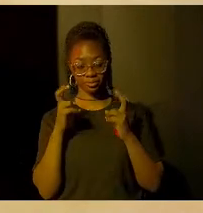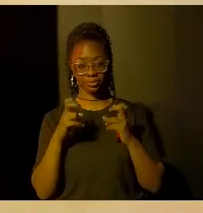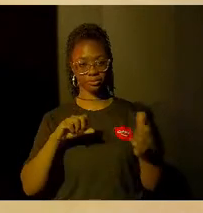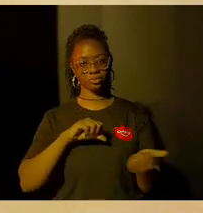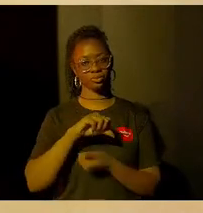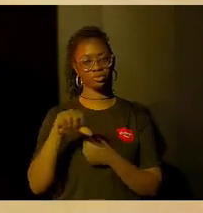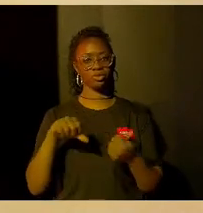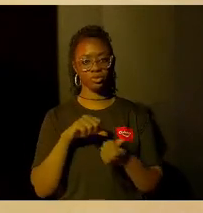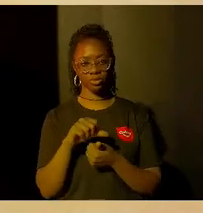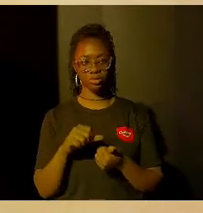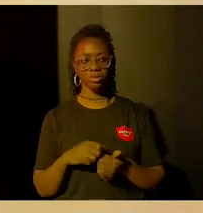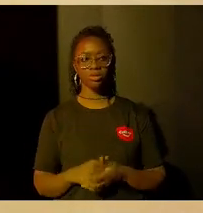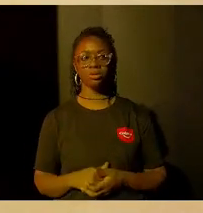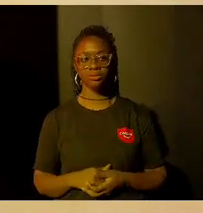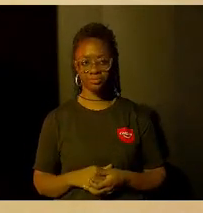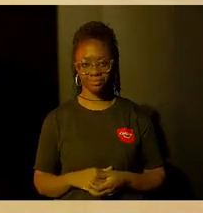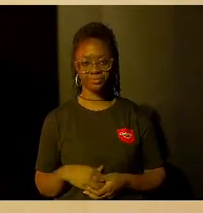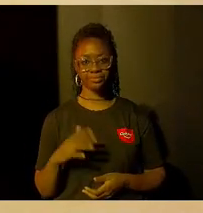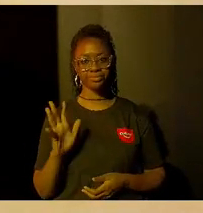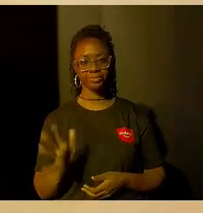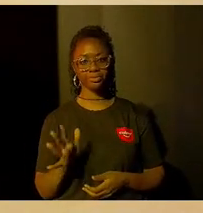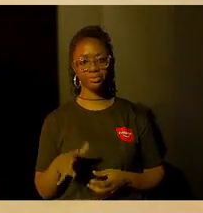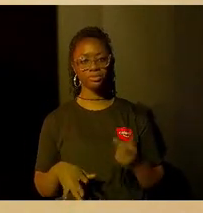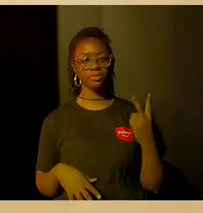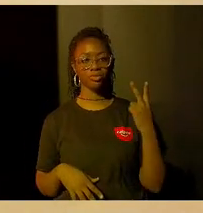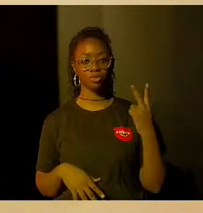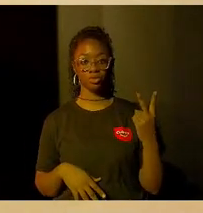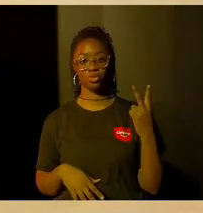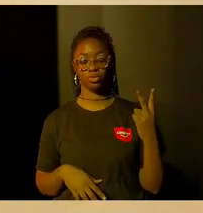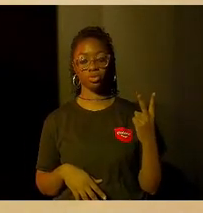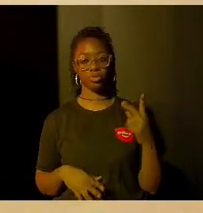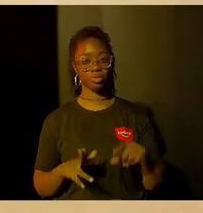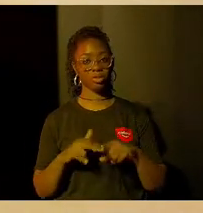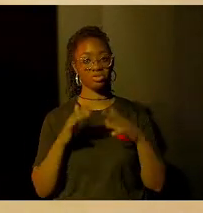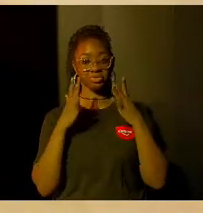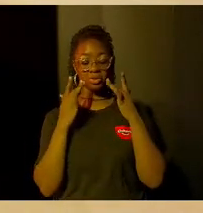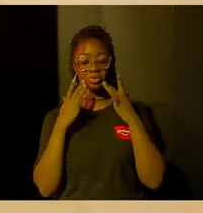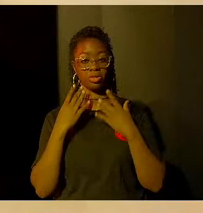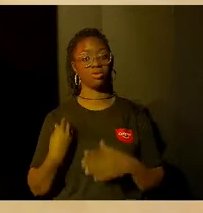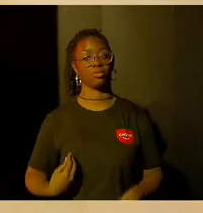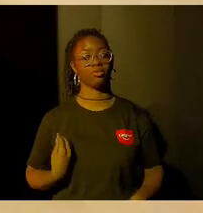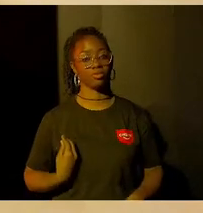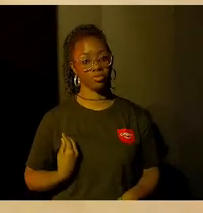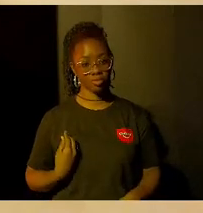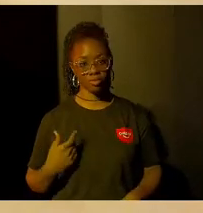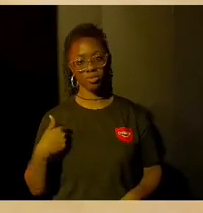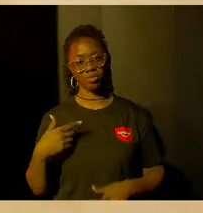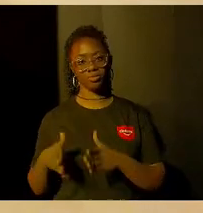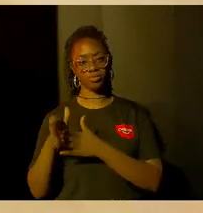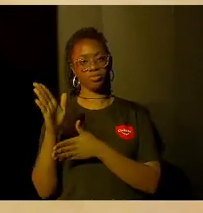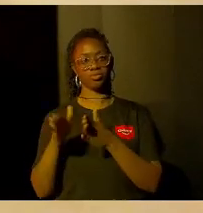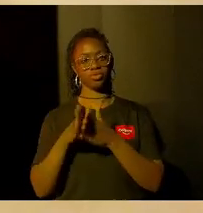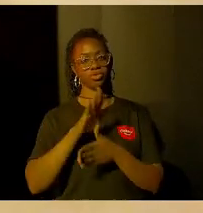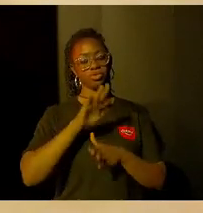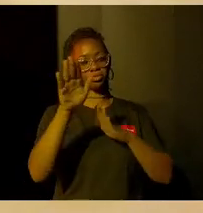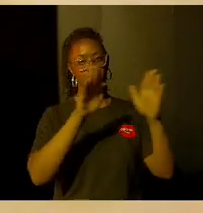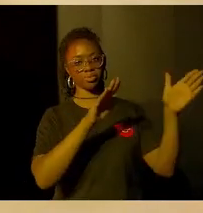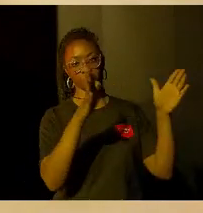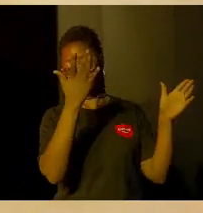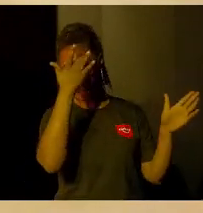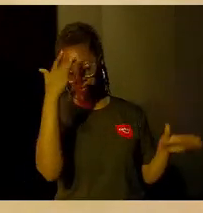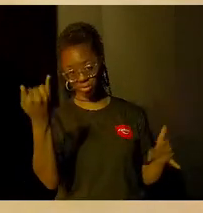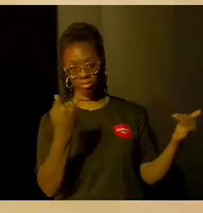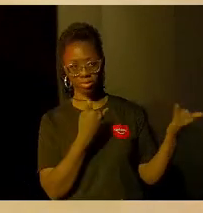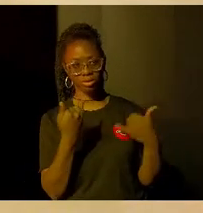episódios em um ato a peça já tem dois atos agora porque a peça é viva conforme eu fui viajando com a peça as pessoas me